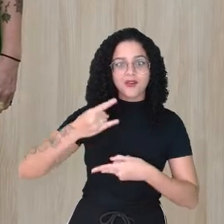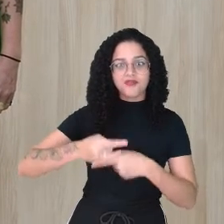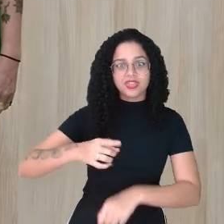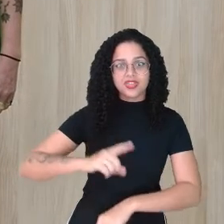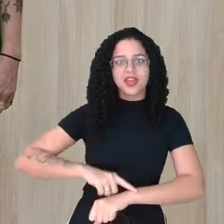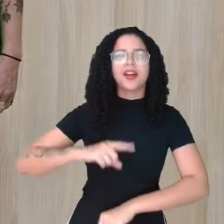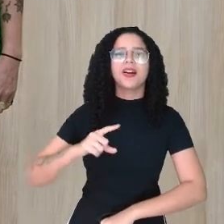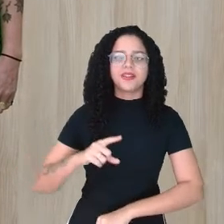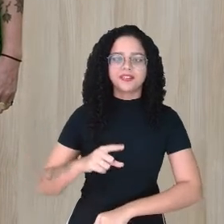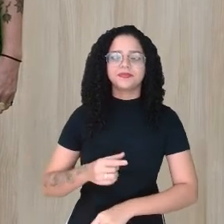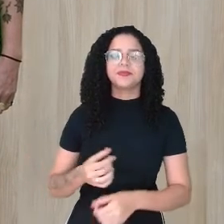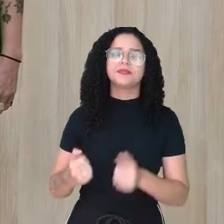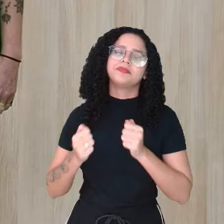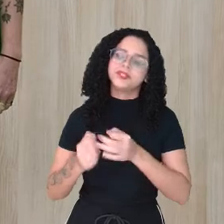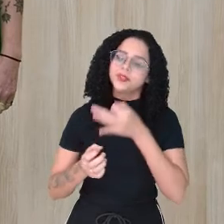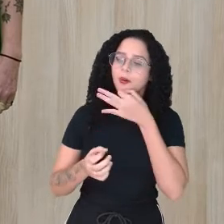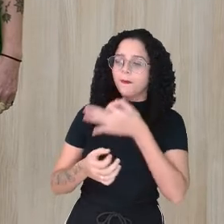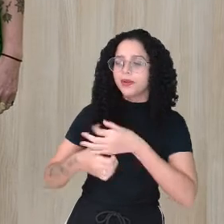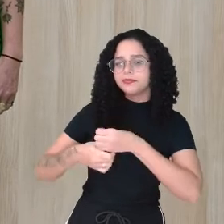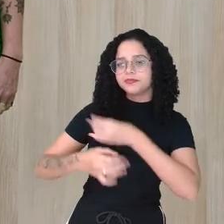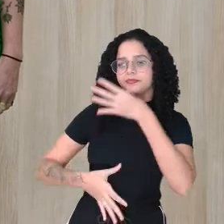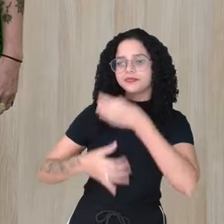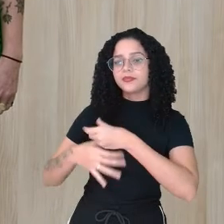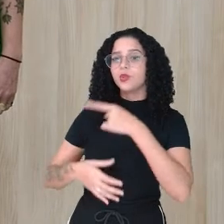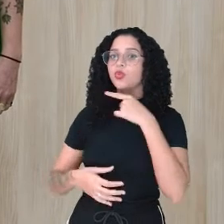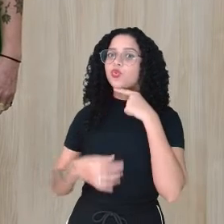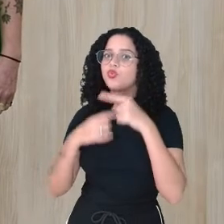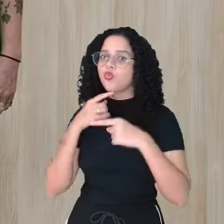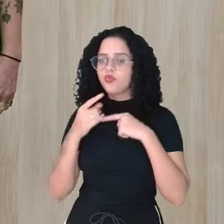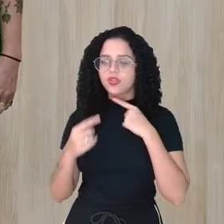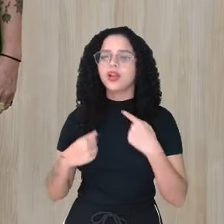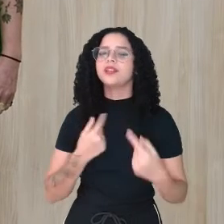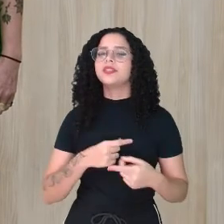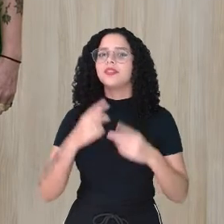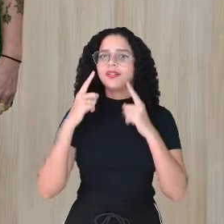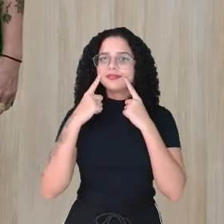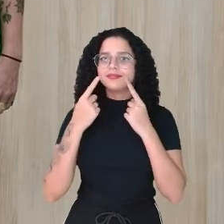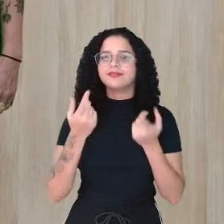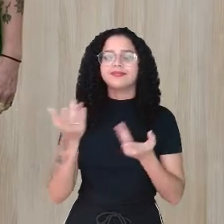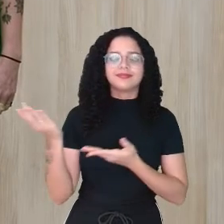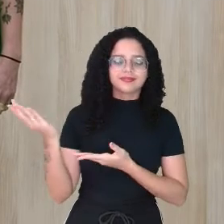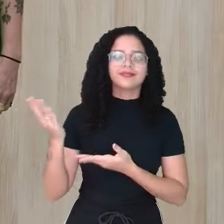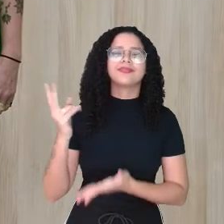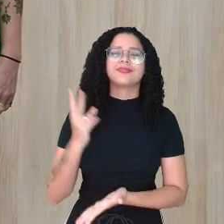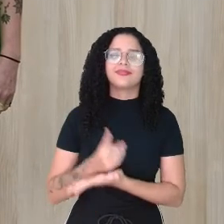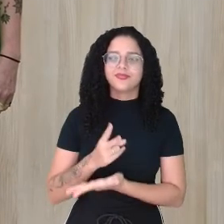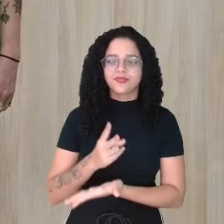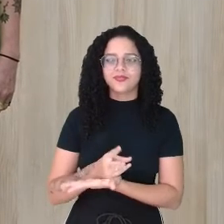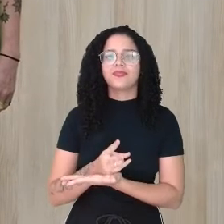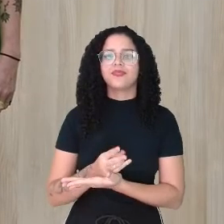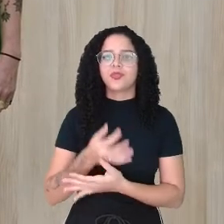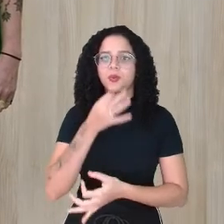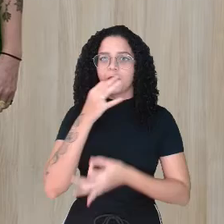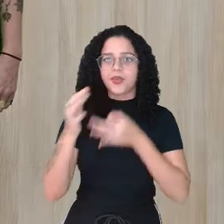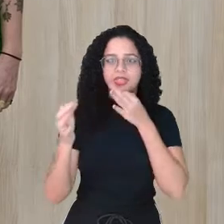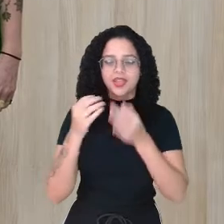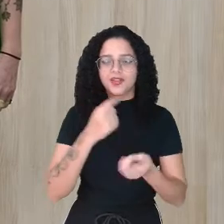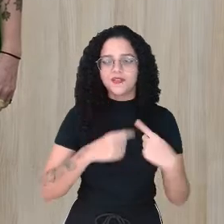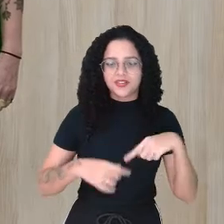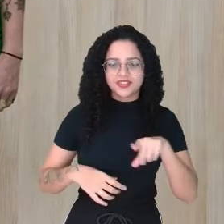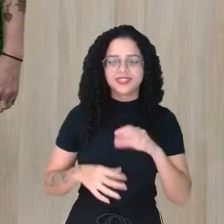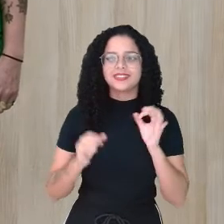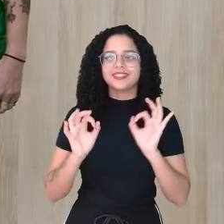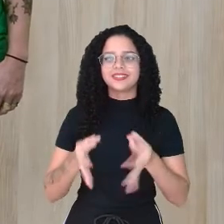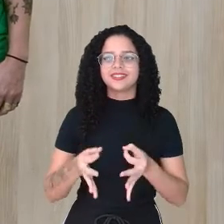legal. Deixa teu comentário, deixa tua dúvida, que a gente vai ficar bem ligado para os comentários de vocês,